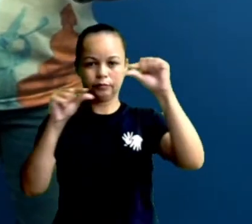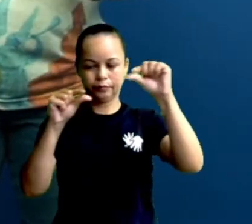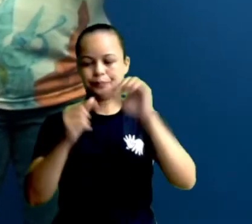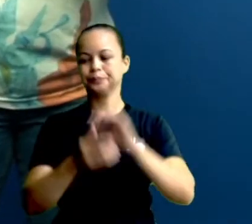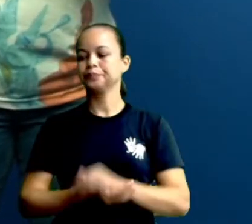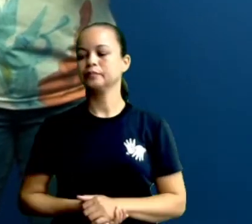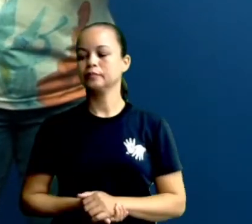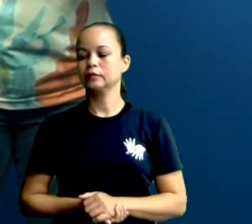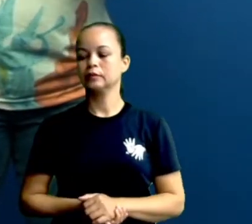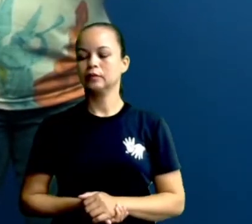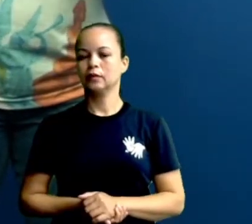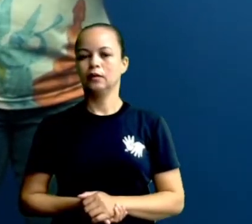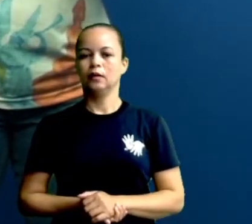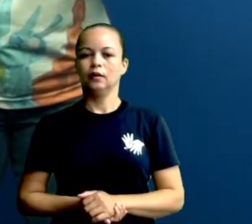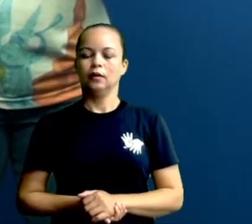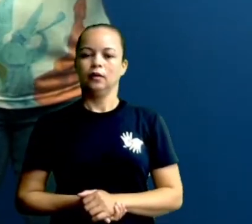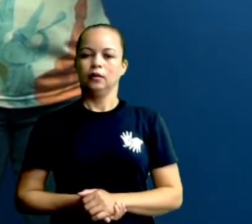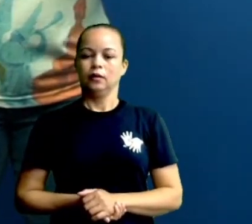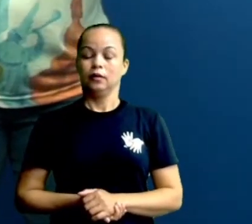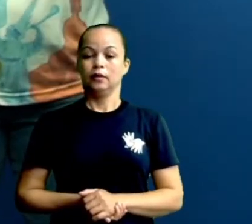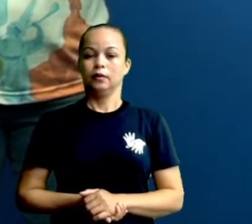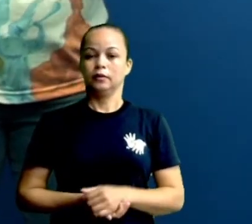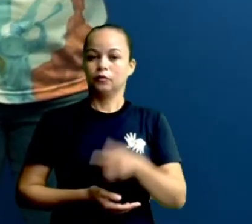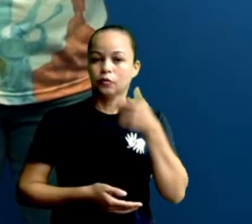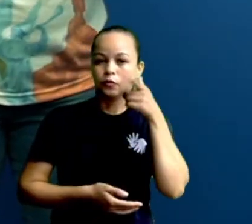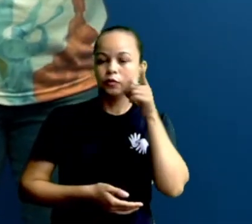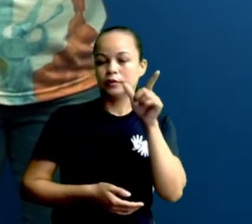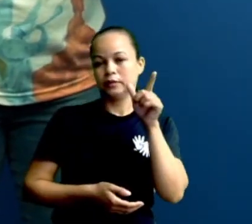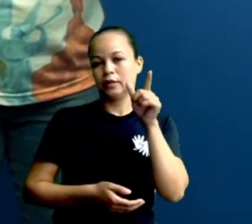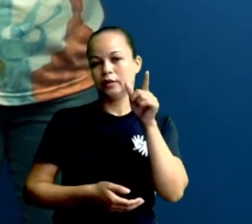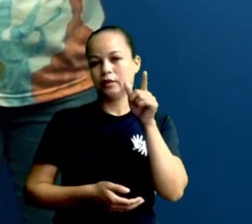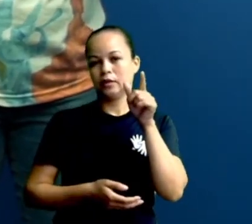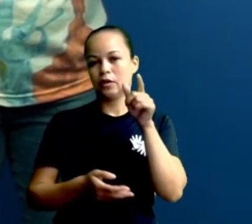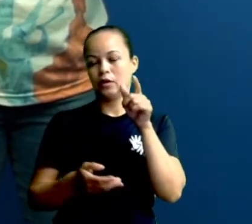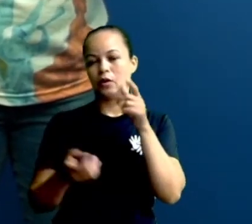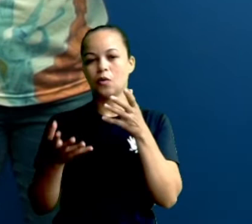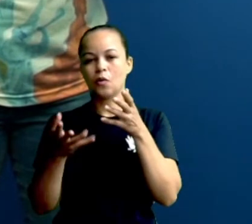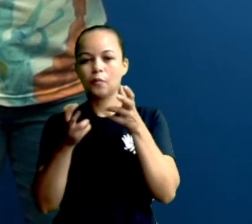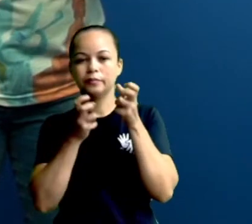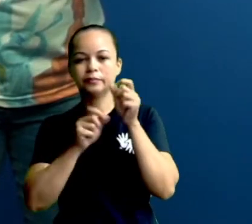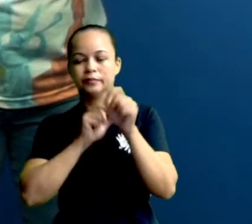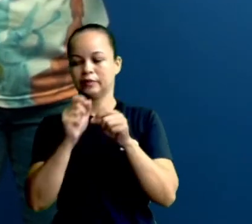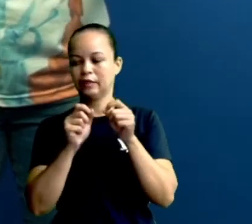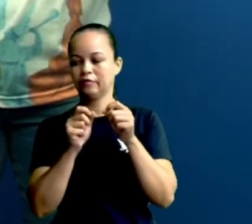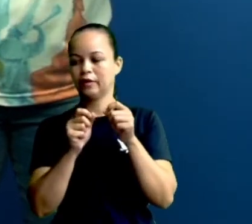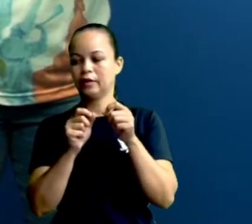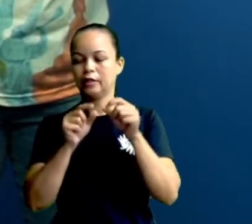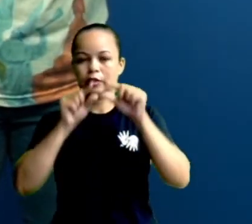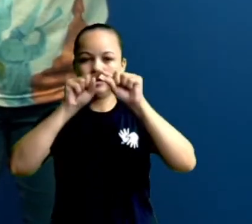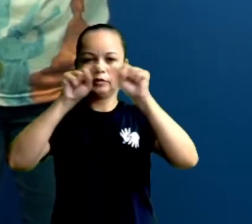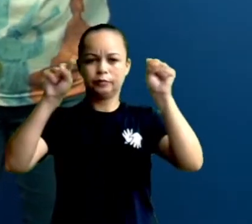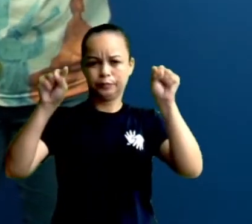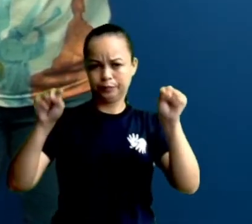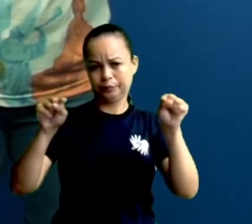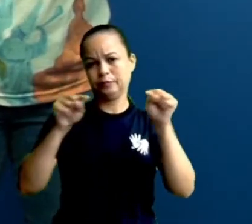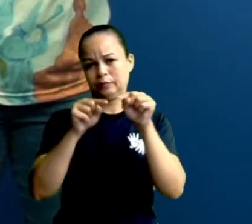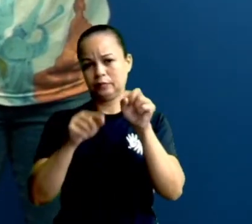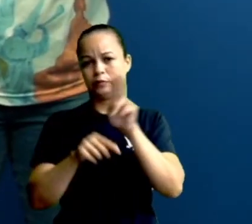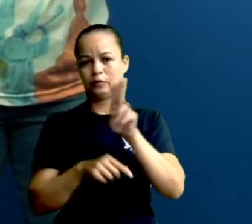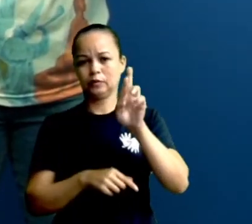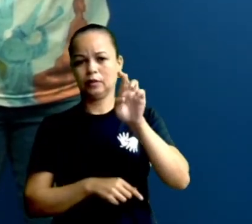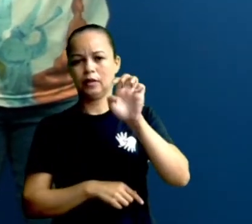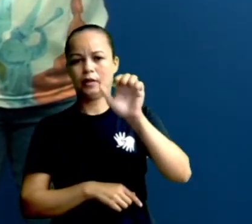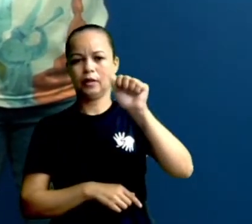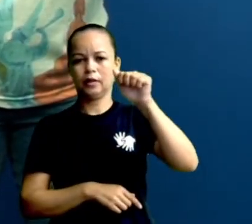gente consegue perceber que ele é uma figura geométrica plana, né, que se chama retângulo, que a